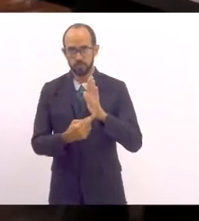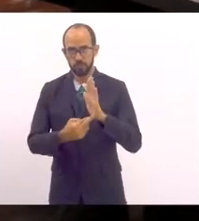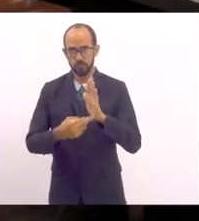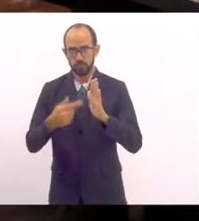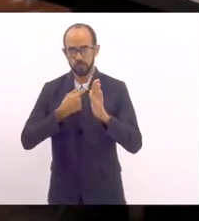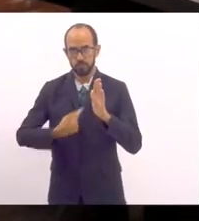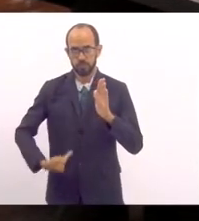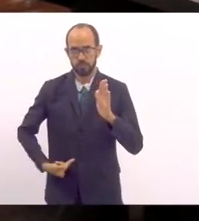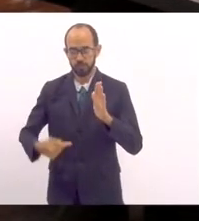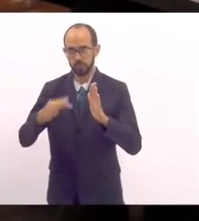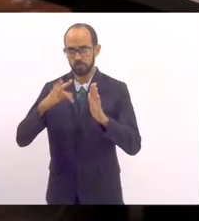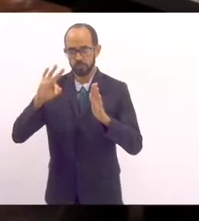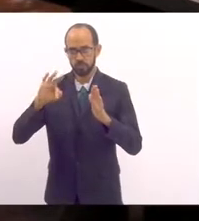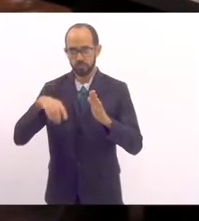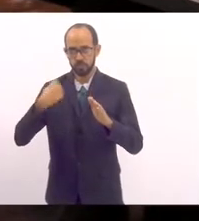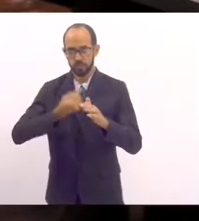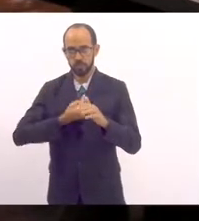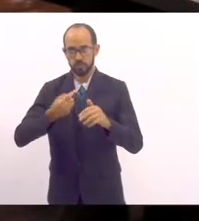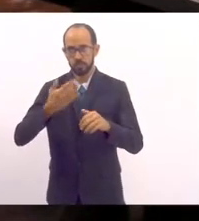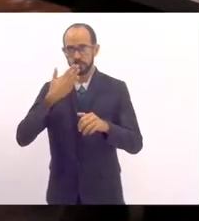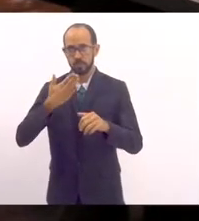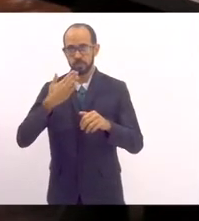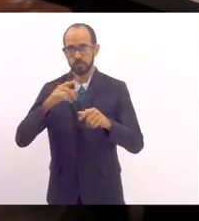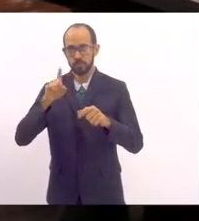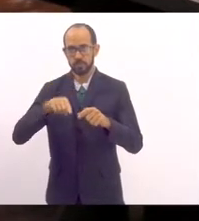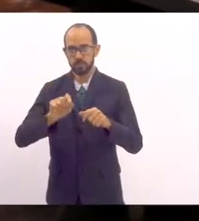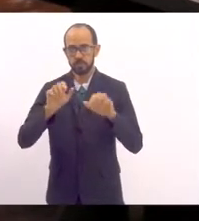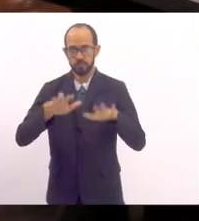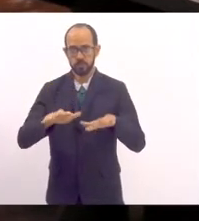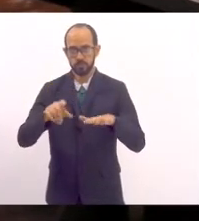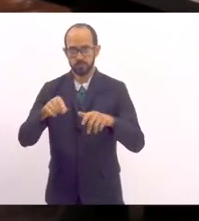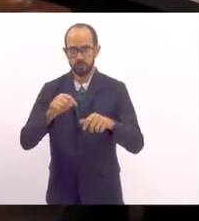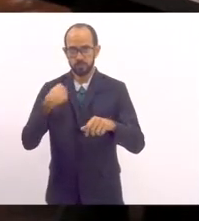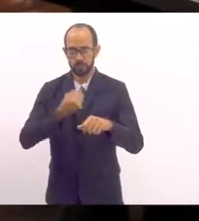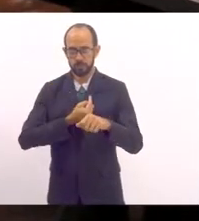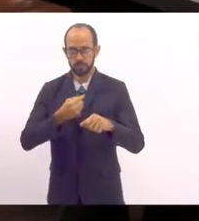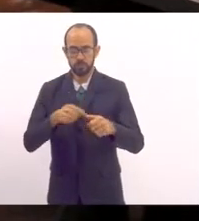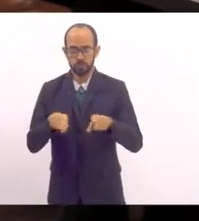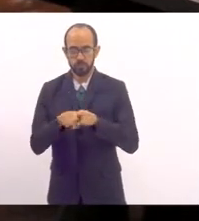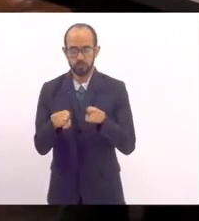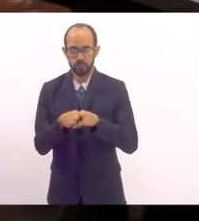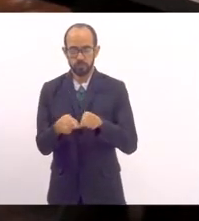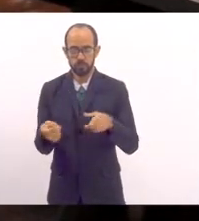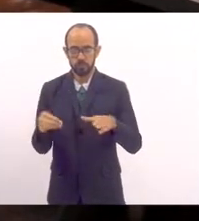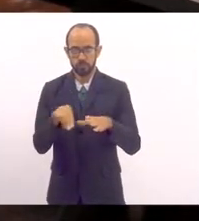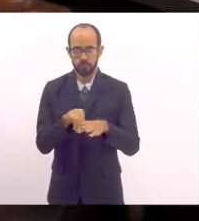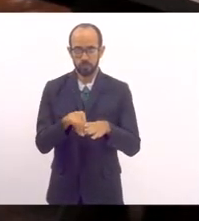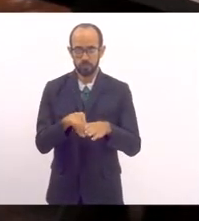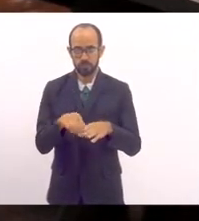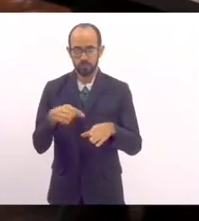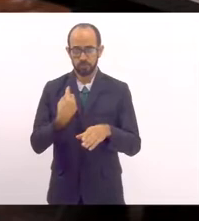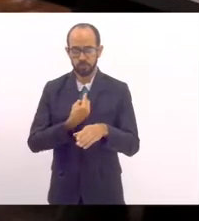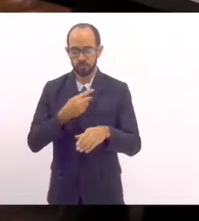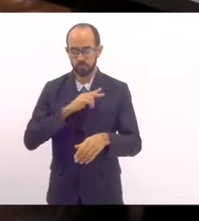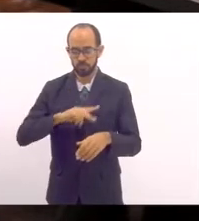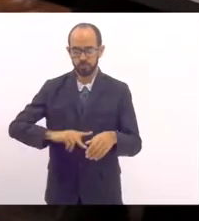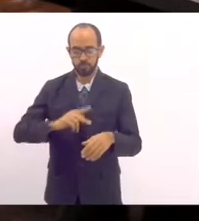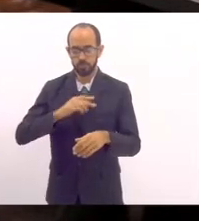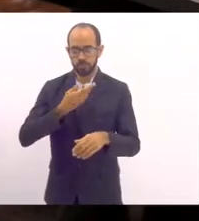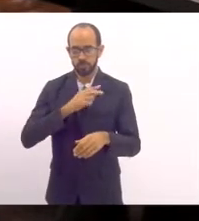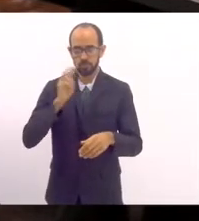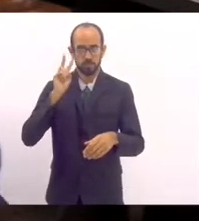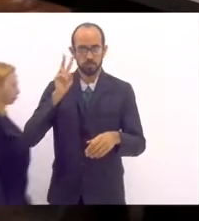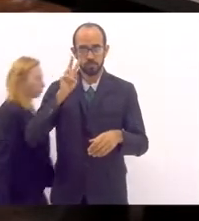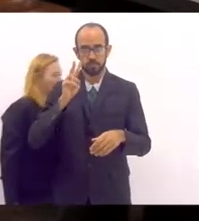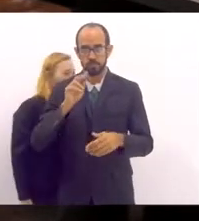isso, o nosso pleito é que nós somos parte dessa história. Nós não somos só os parceiros, porque, na hora de fazer